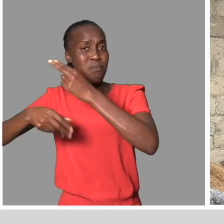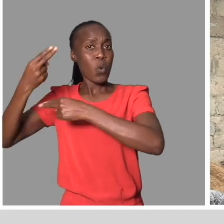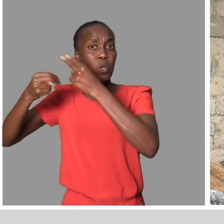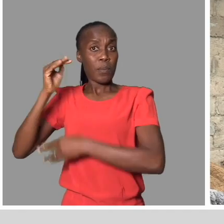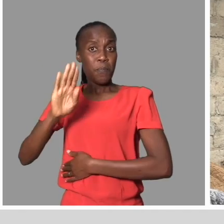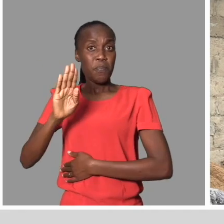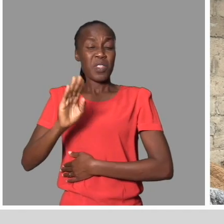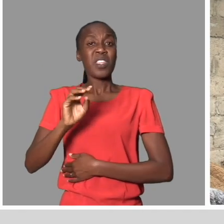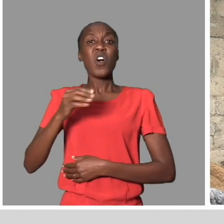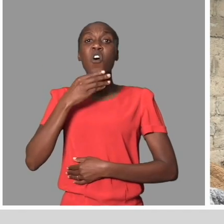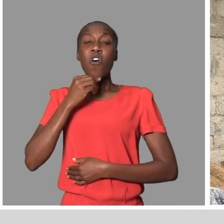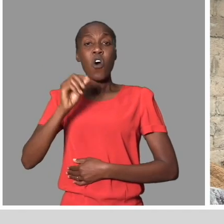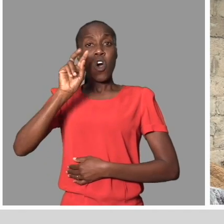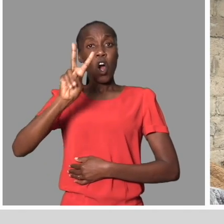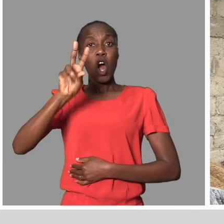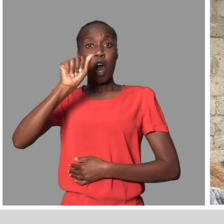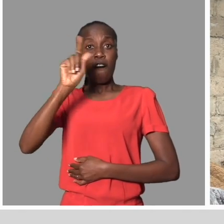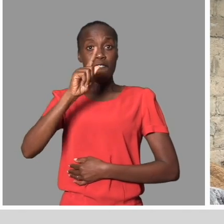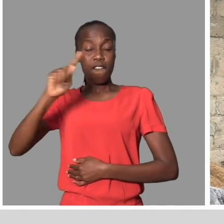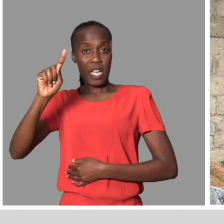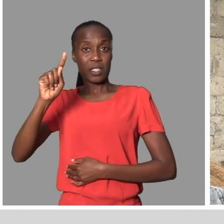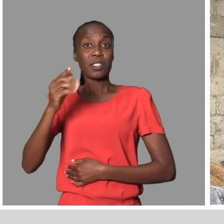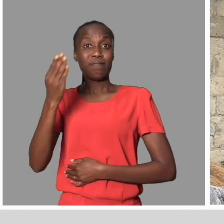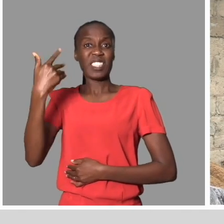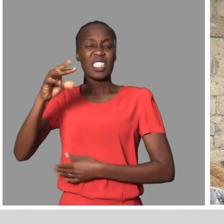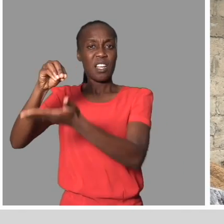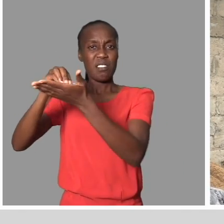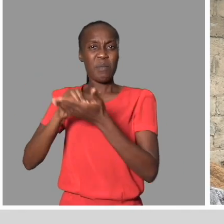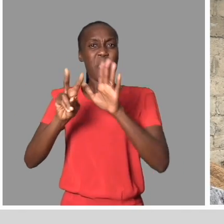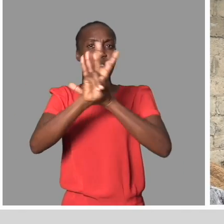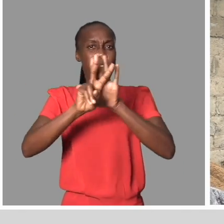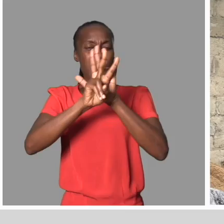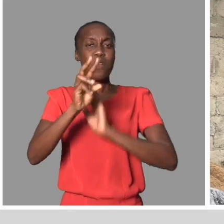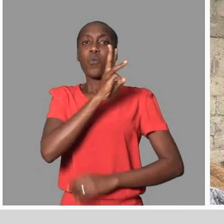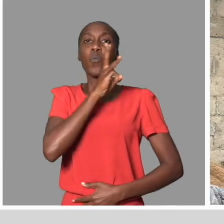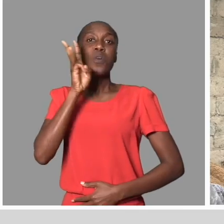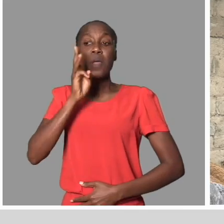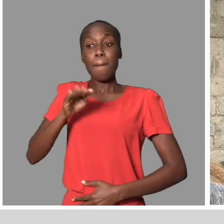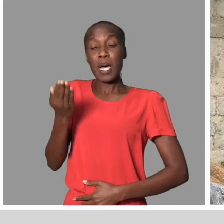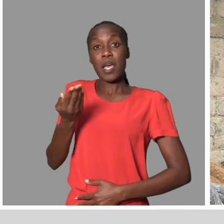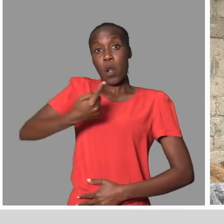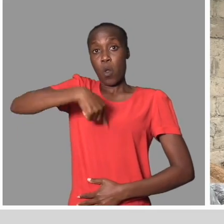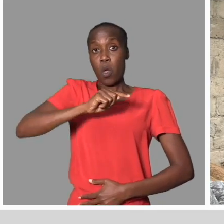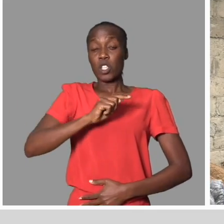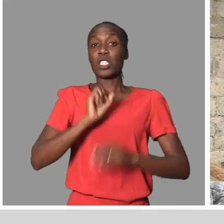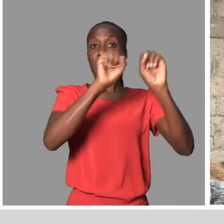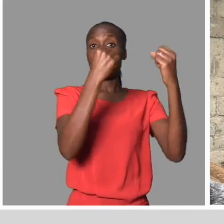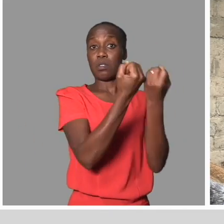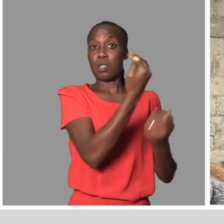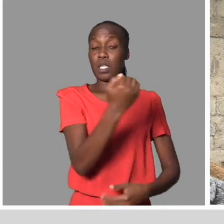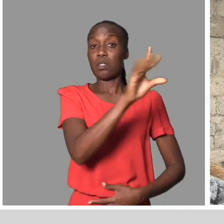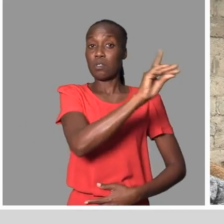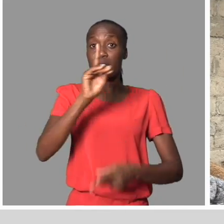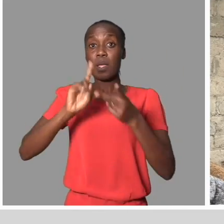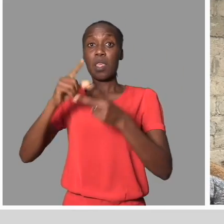história que vários de nós, se calhar, recebeu vídeos por WhatsApp, mas para nós, enquanto cooperativa e para a TV Sur também, é